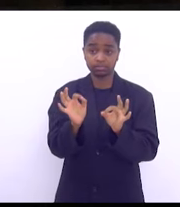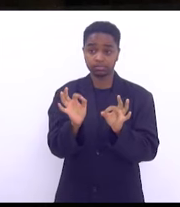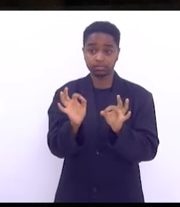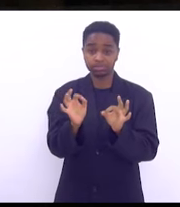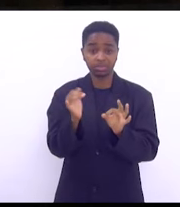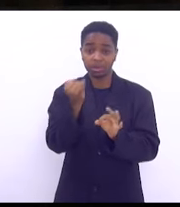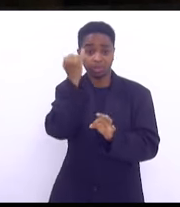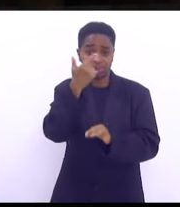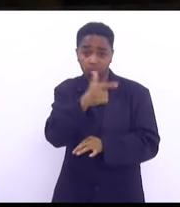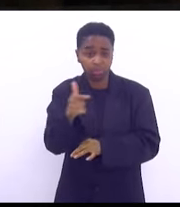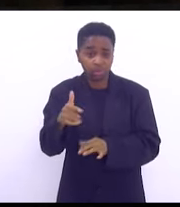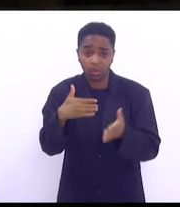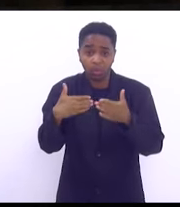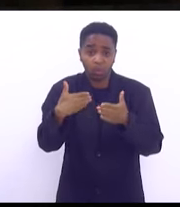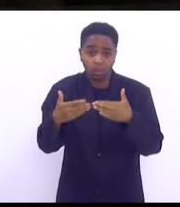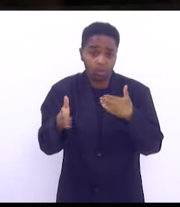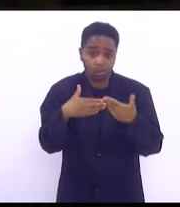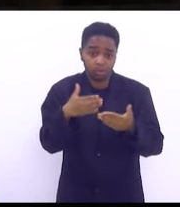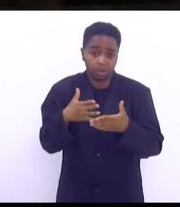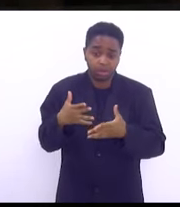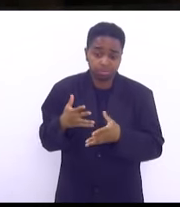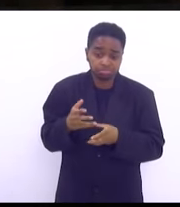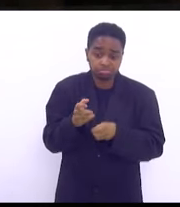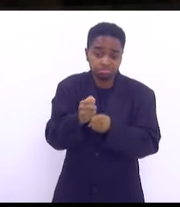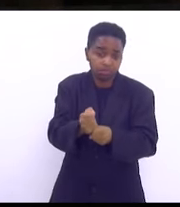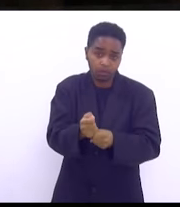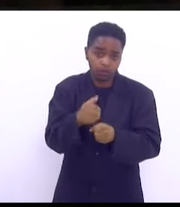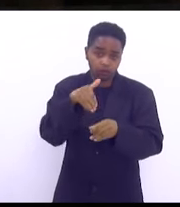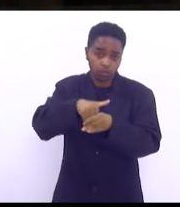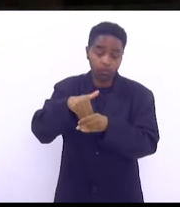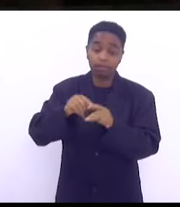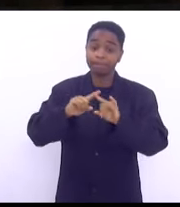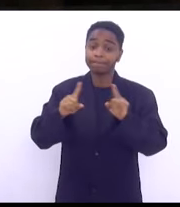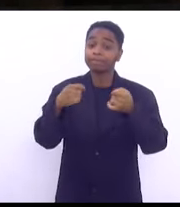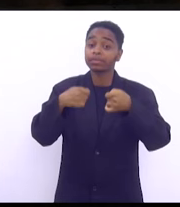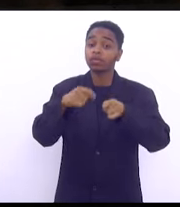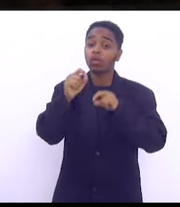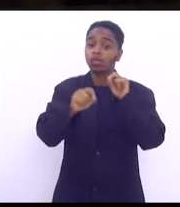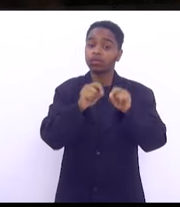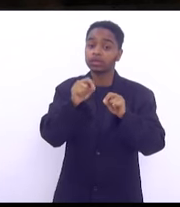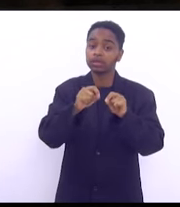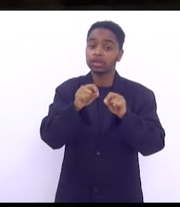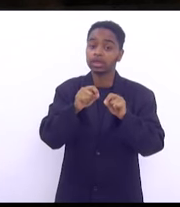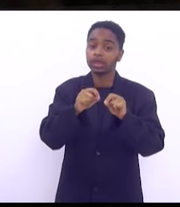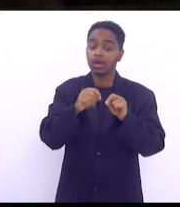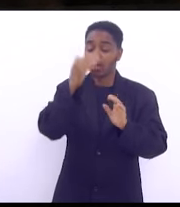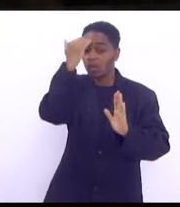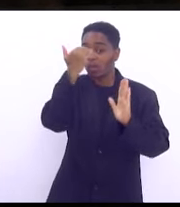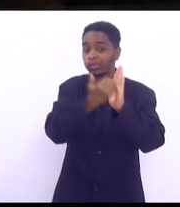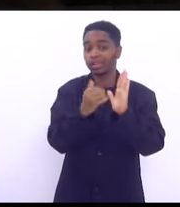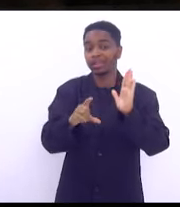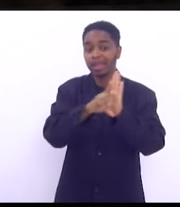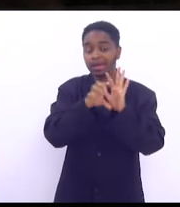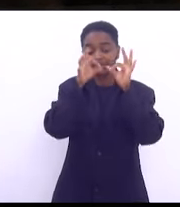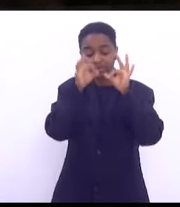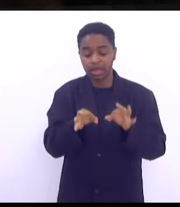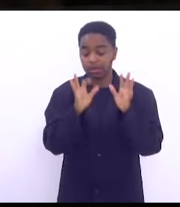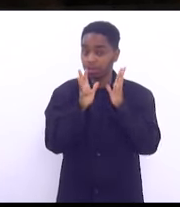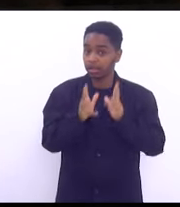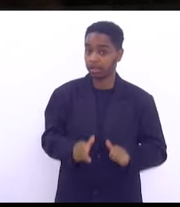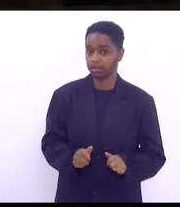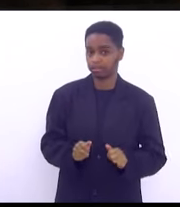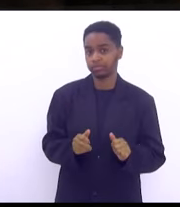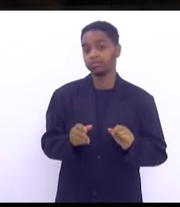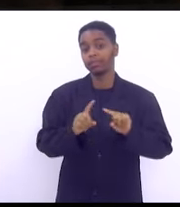Não importa qual seja o processo de apuração, o que precisa ser é legítimo, legal, honesto e